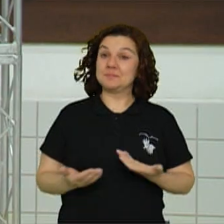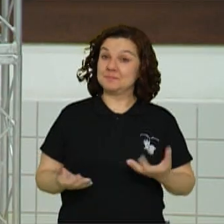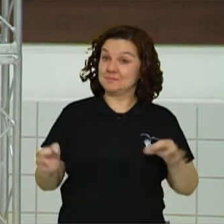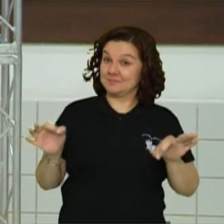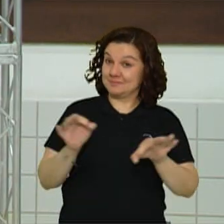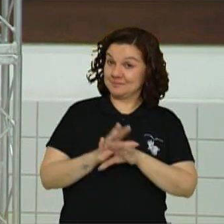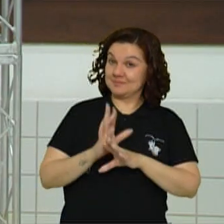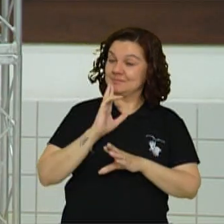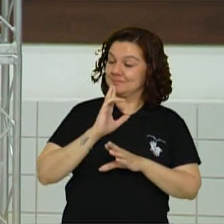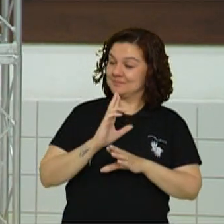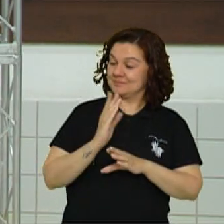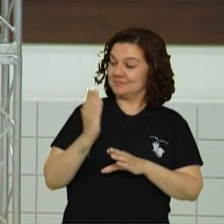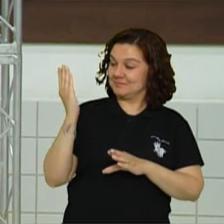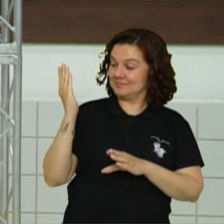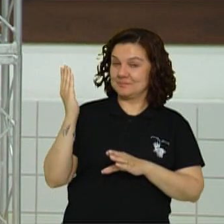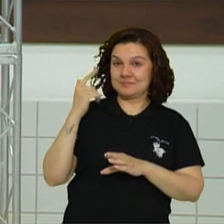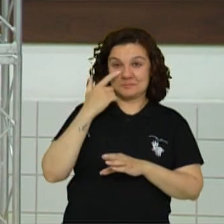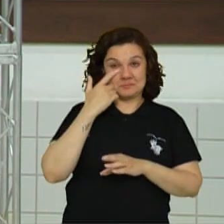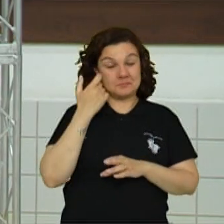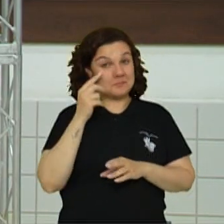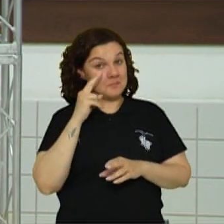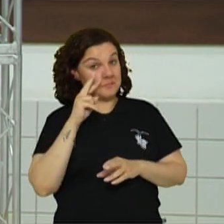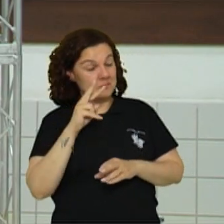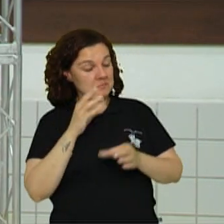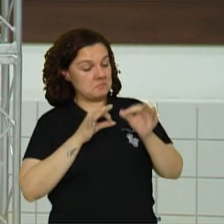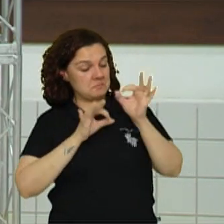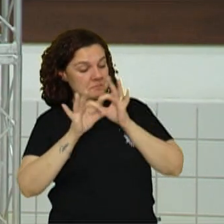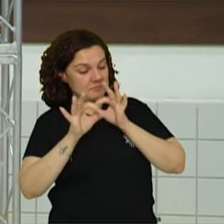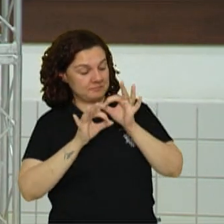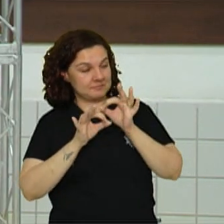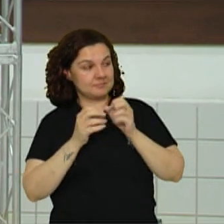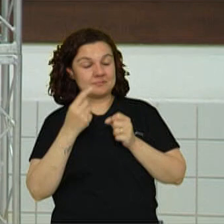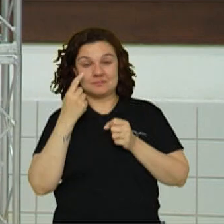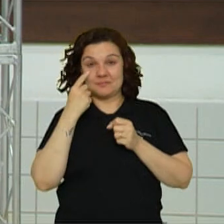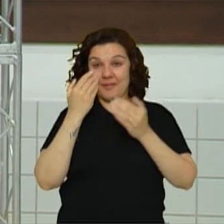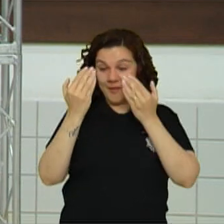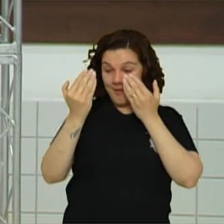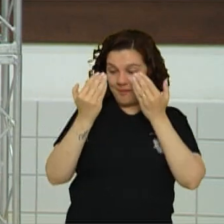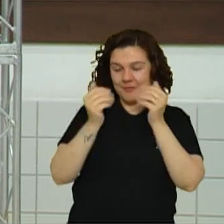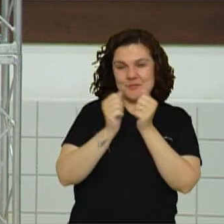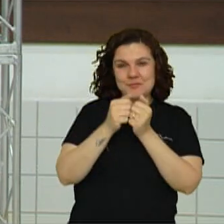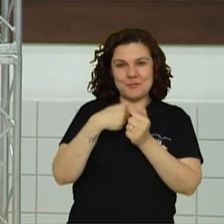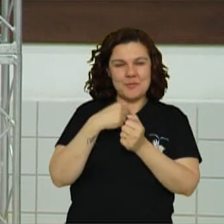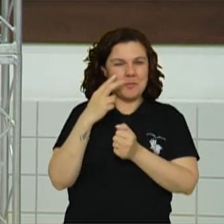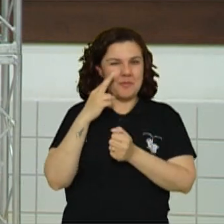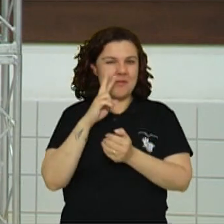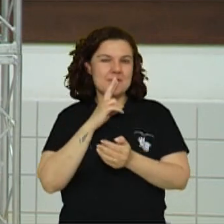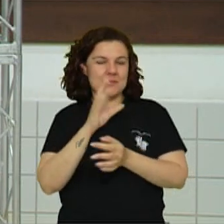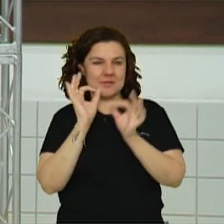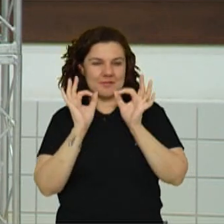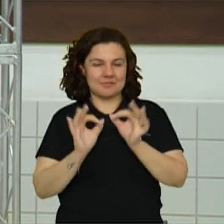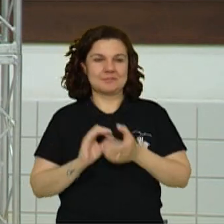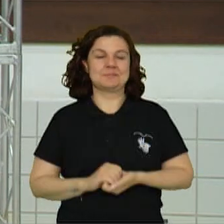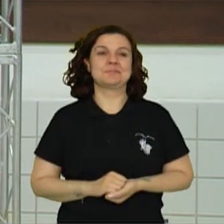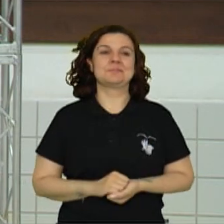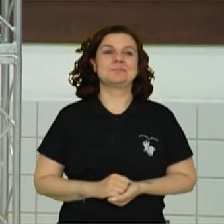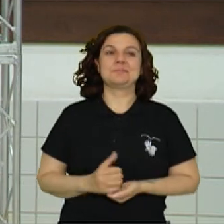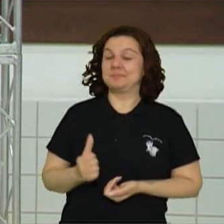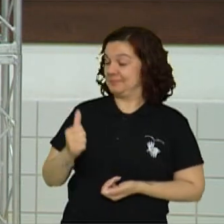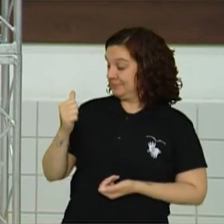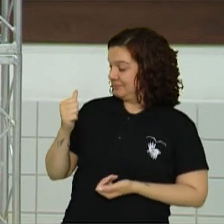Prontos para corrigir? Vamos ver o que aconteceu aí com você. Confere aqui comigo para ver se nós chegamos na mesma resposta, tá bom?